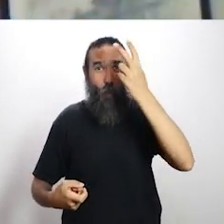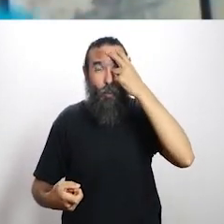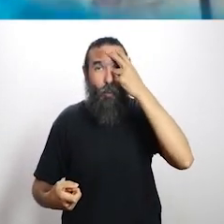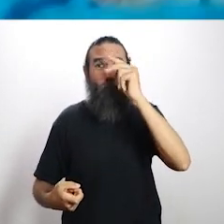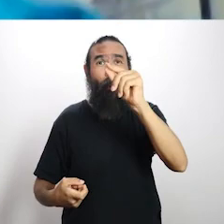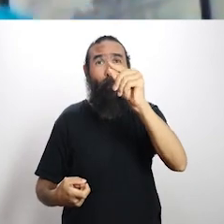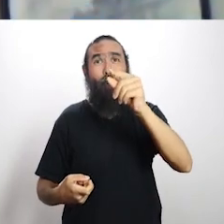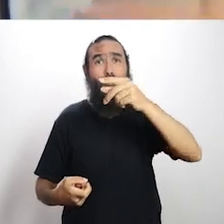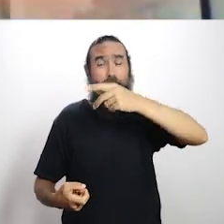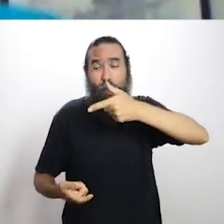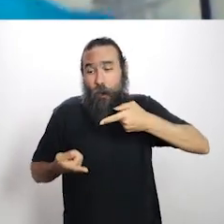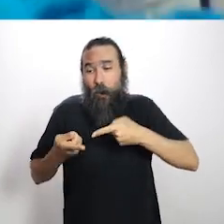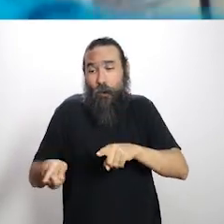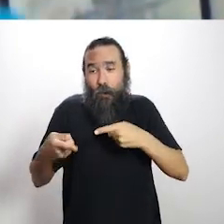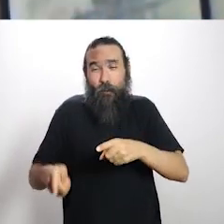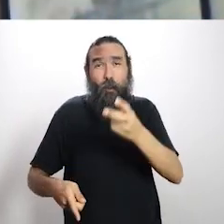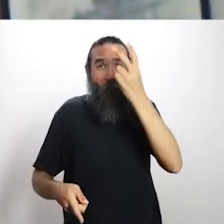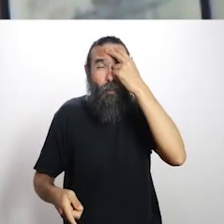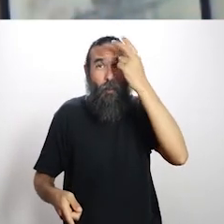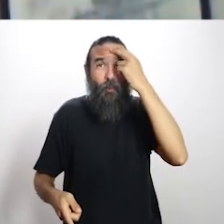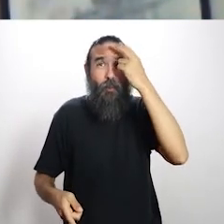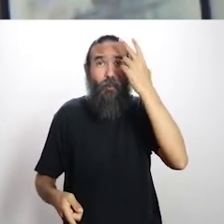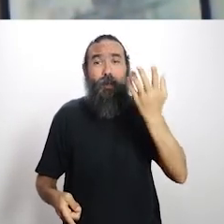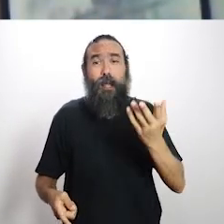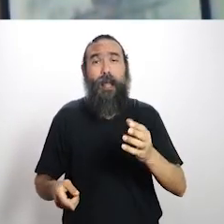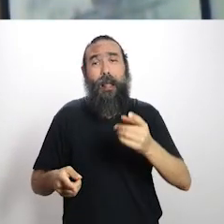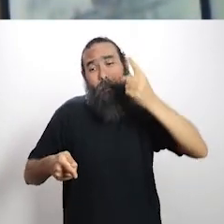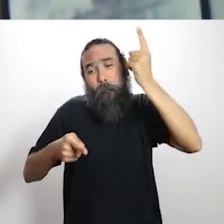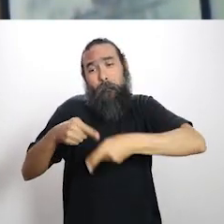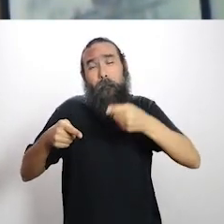e pais a filmarem professora contestarem